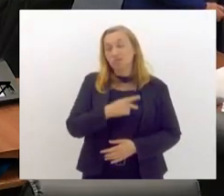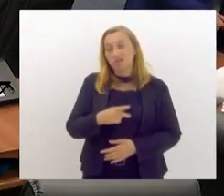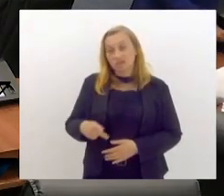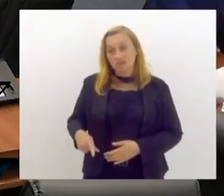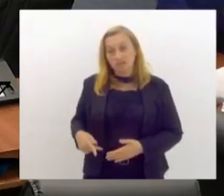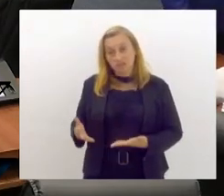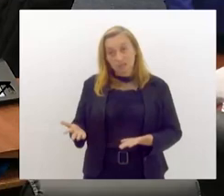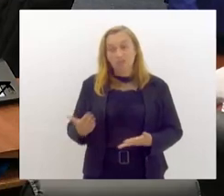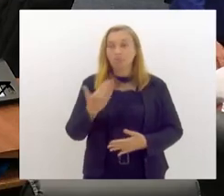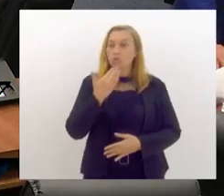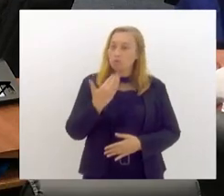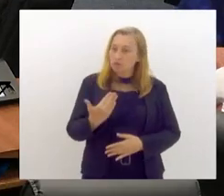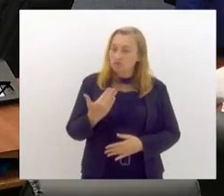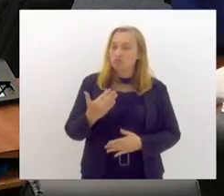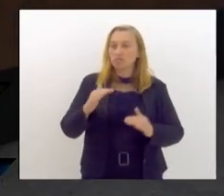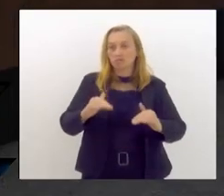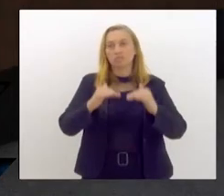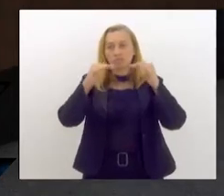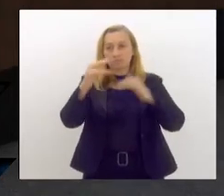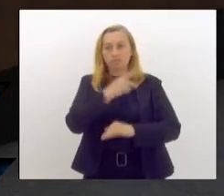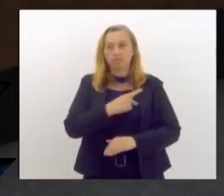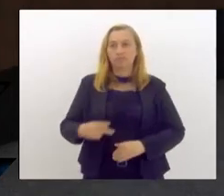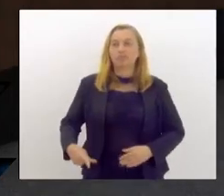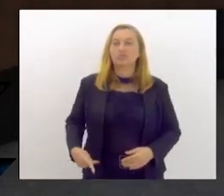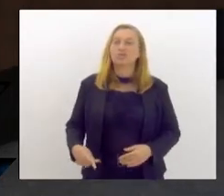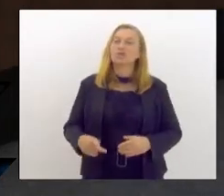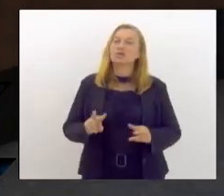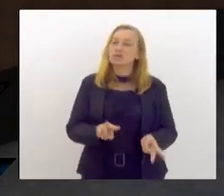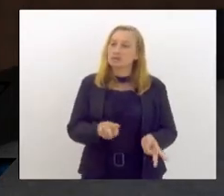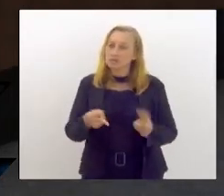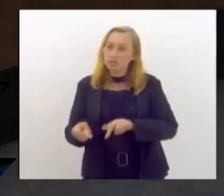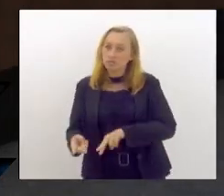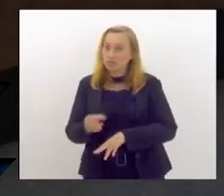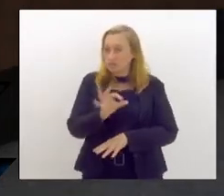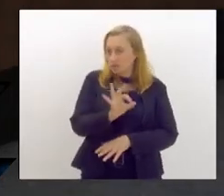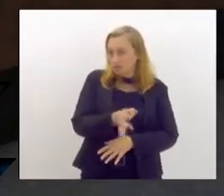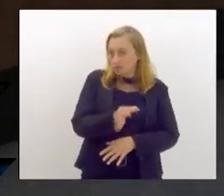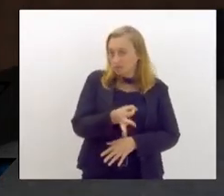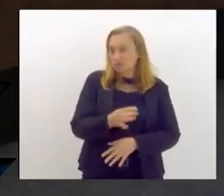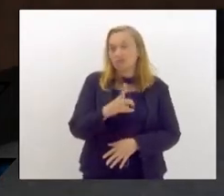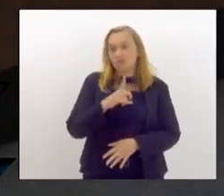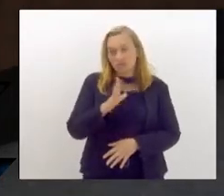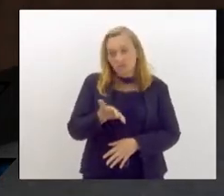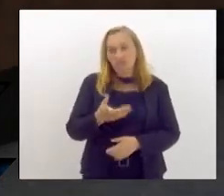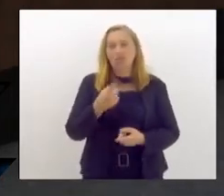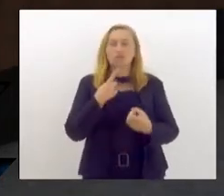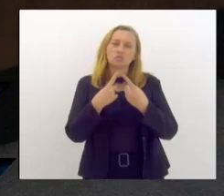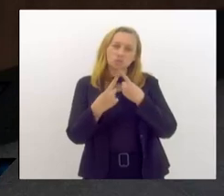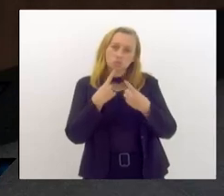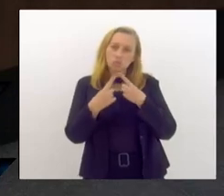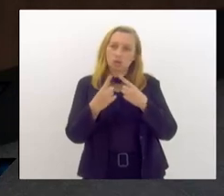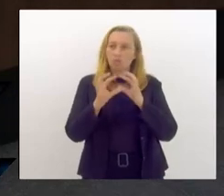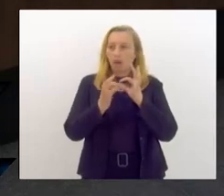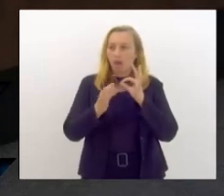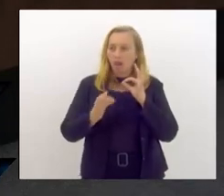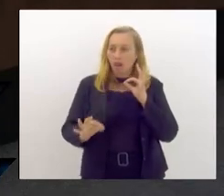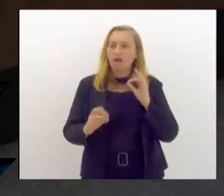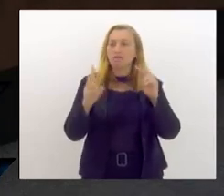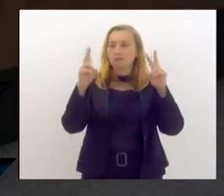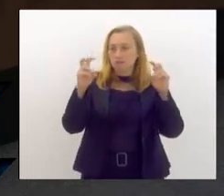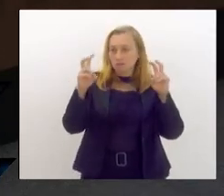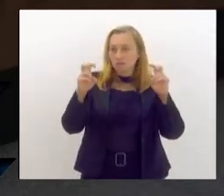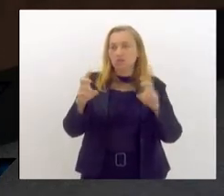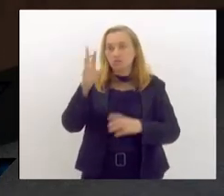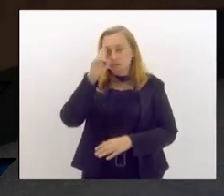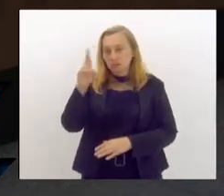Senhor presidente, vou pedir a Vossa Excelência que faça os encaminhamentos necessários, porque já houve discussão aleatória à matéria. Então, que Vossa